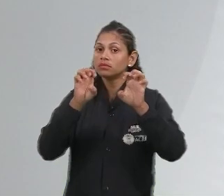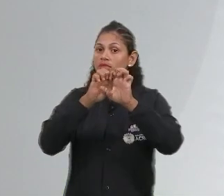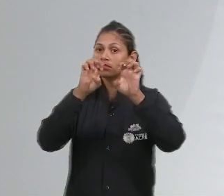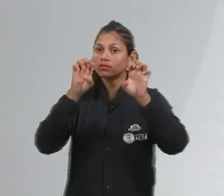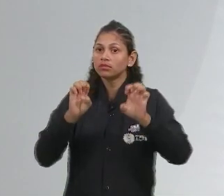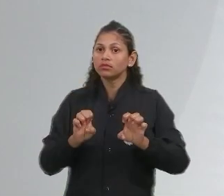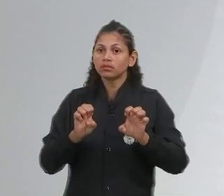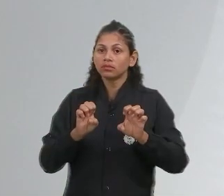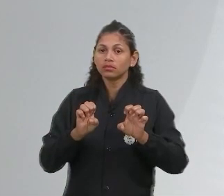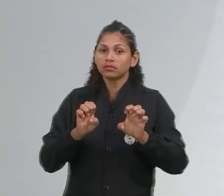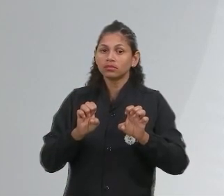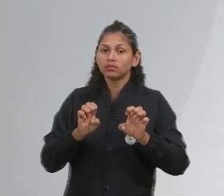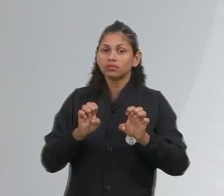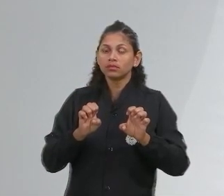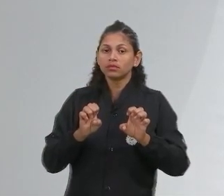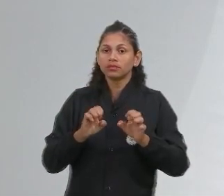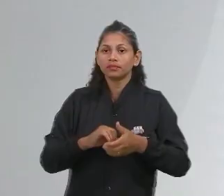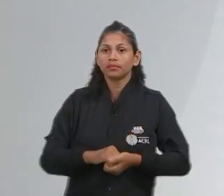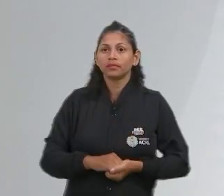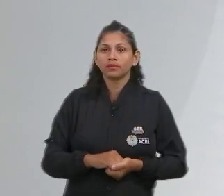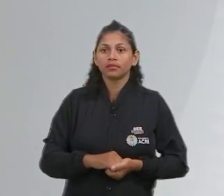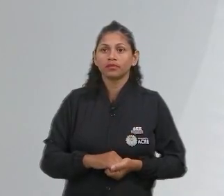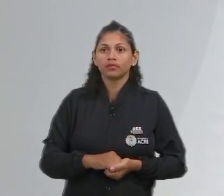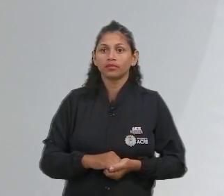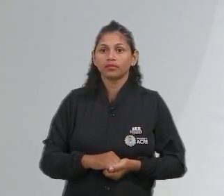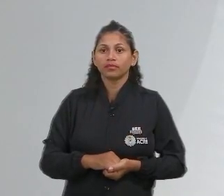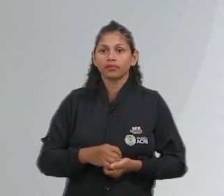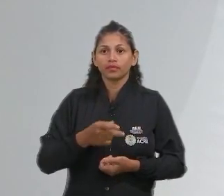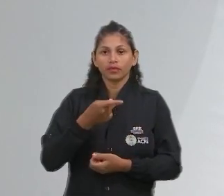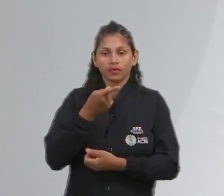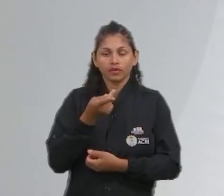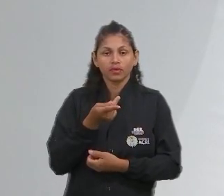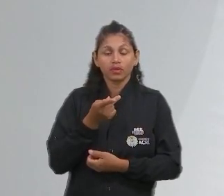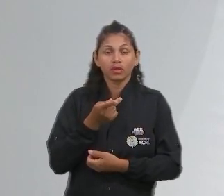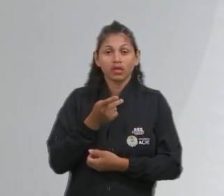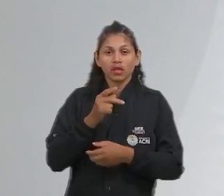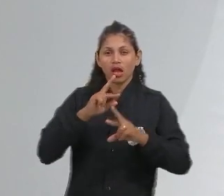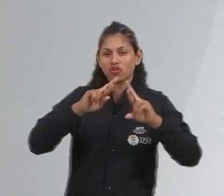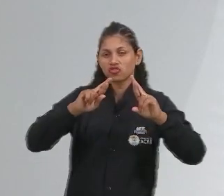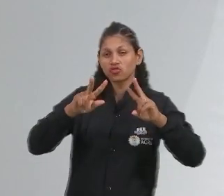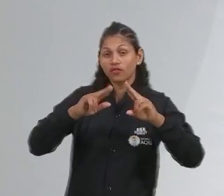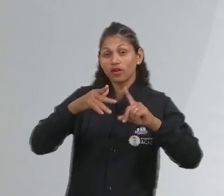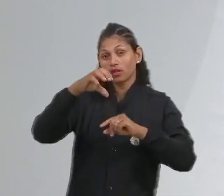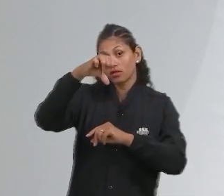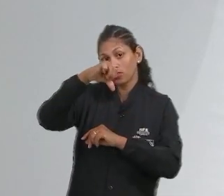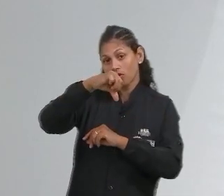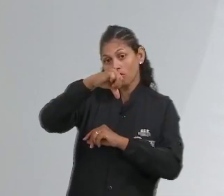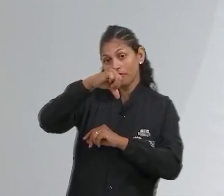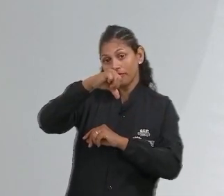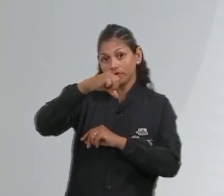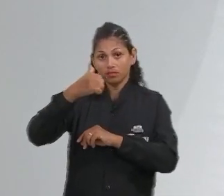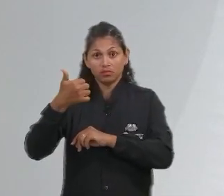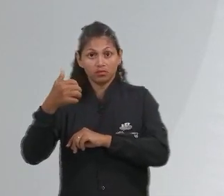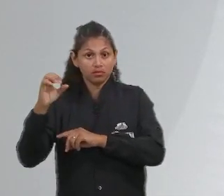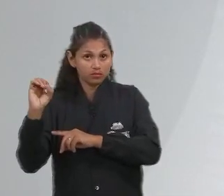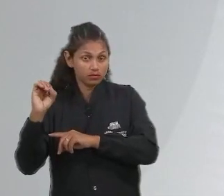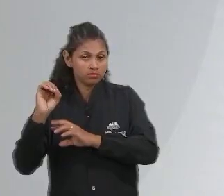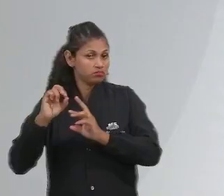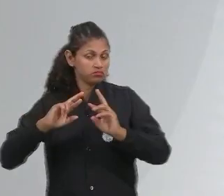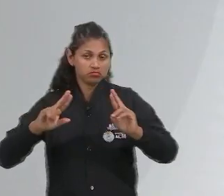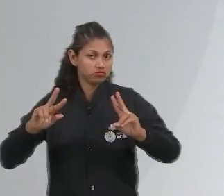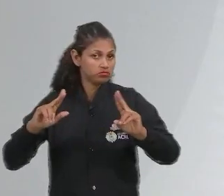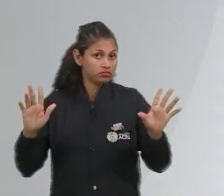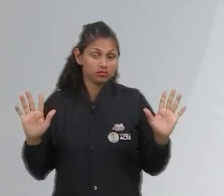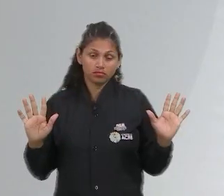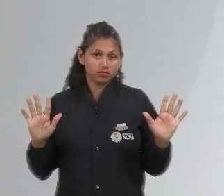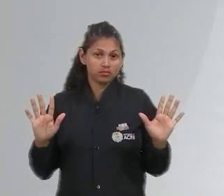ali alinhada. Falei para vocês que a única diferença é no 9 e no 10.